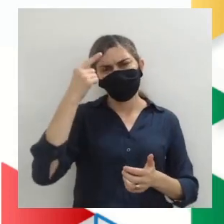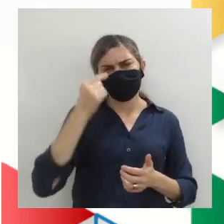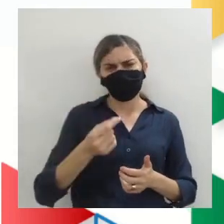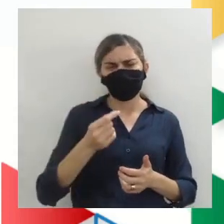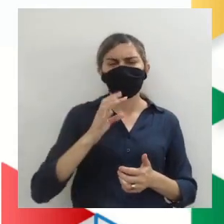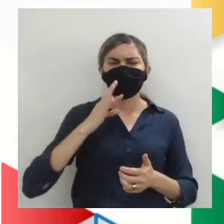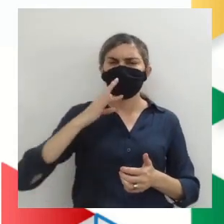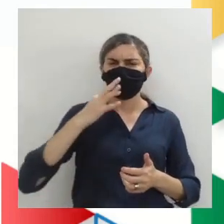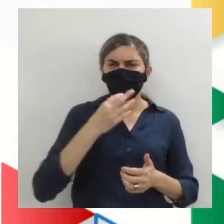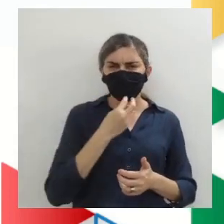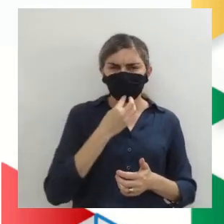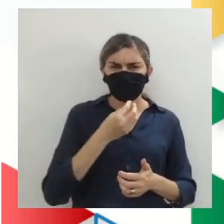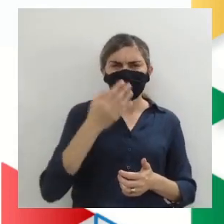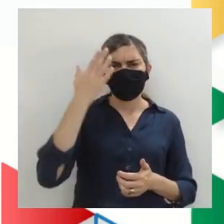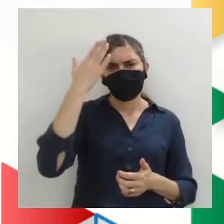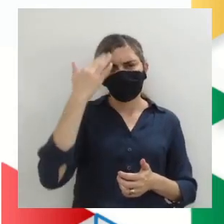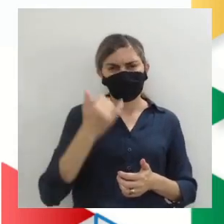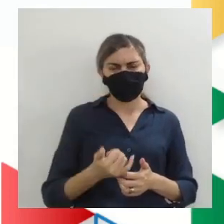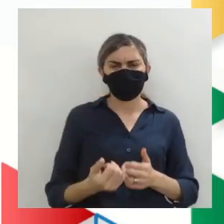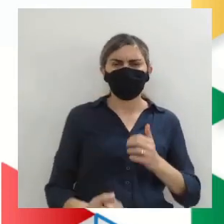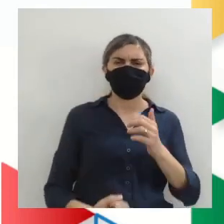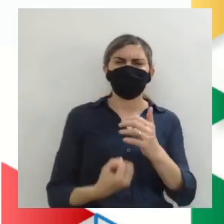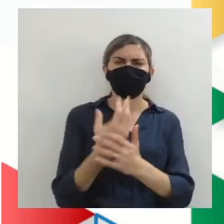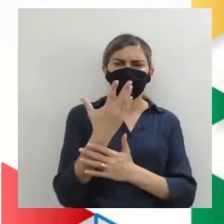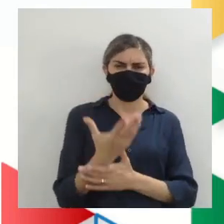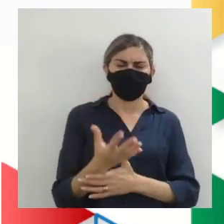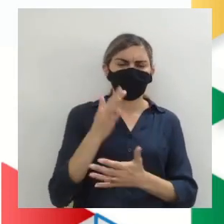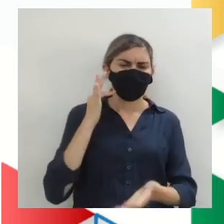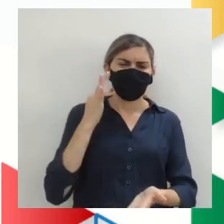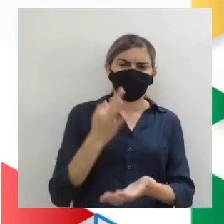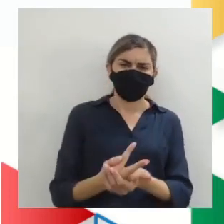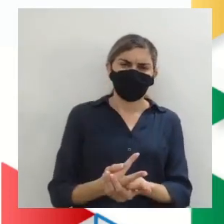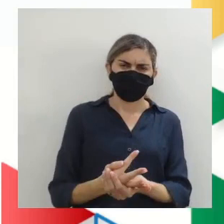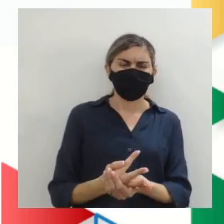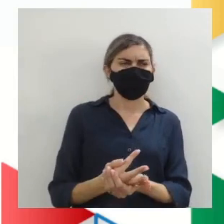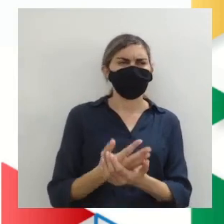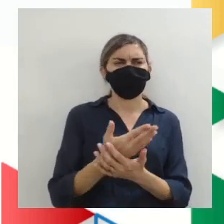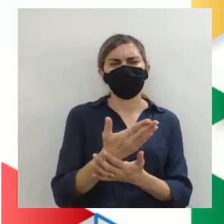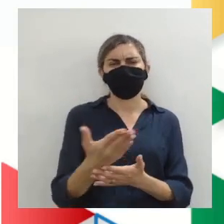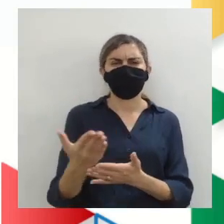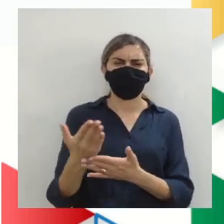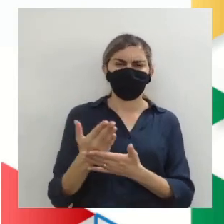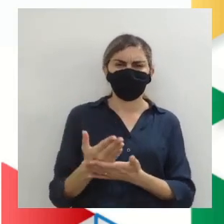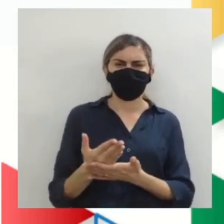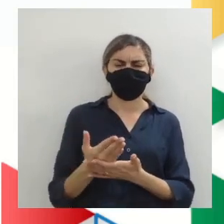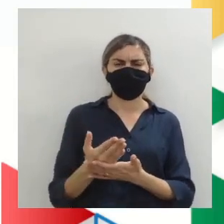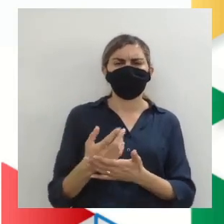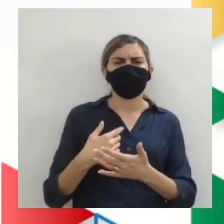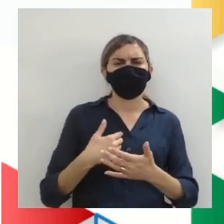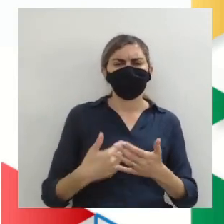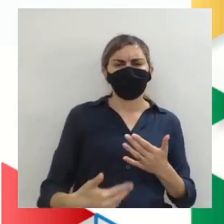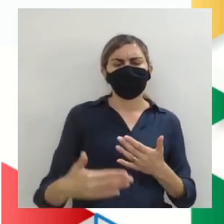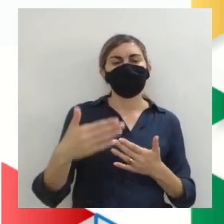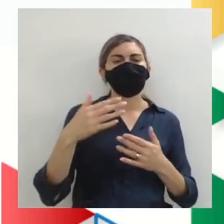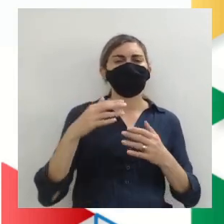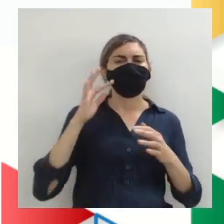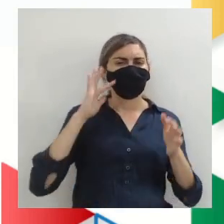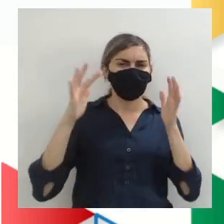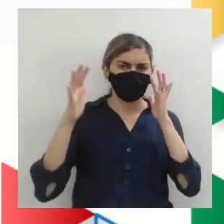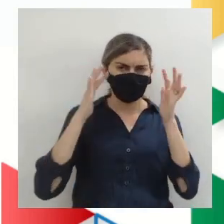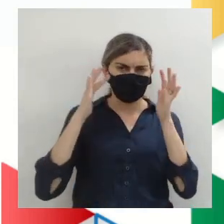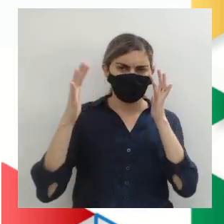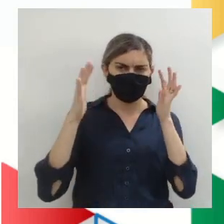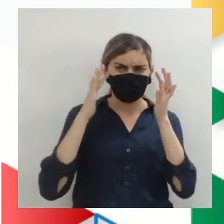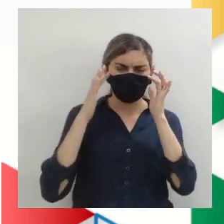o conhecer, o saber fundamentar a fé. E aqui nós temos a escolástica, foi o quê? Foi uma